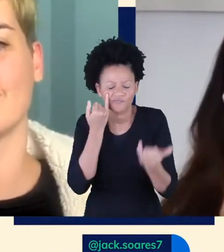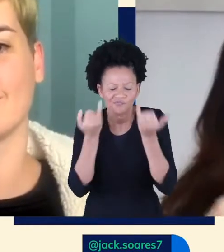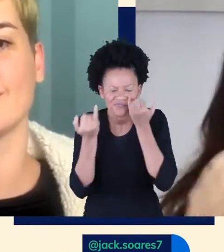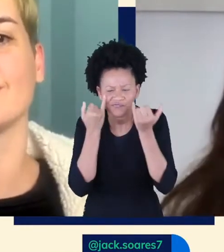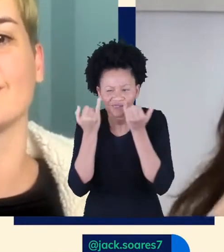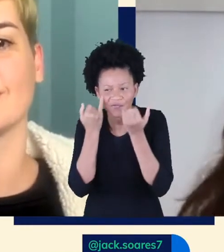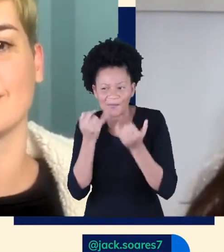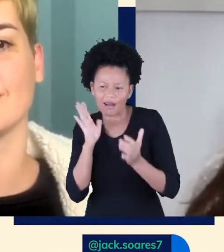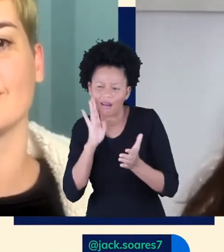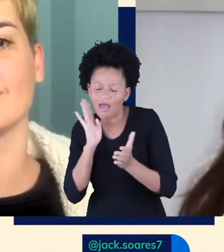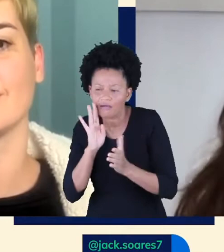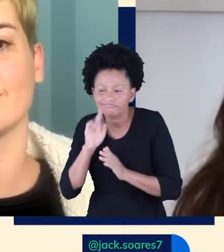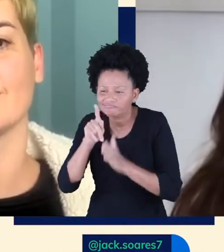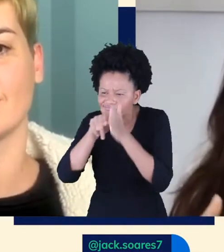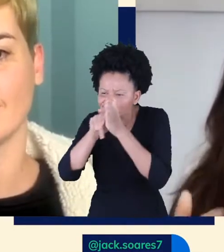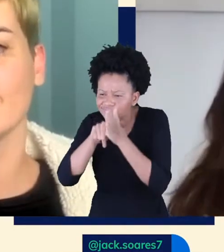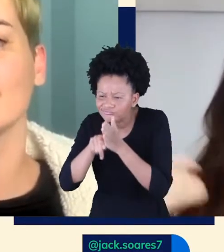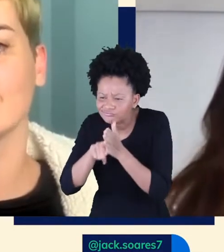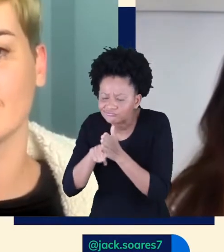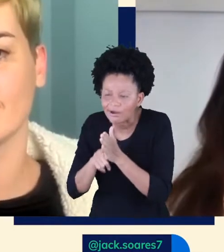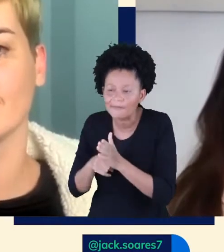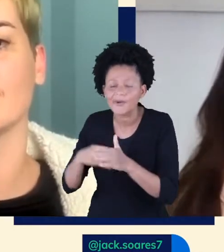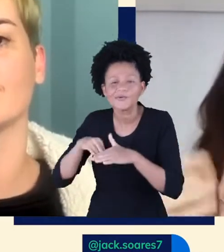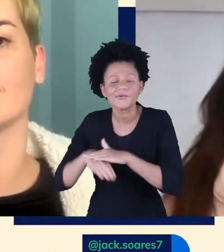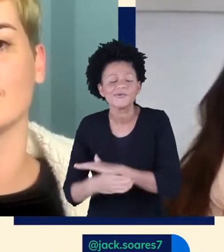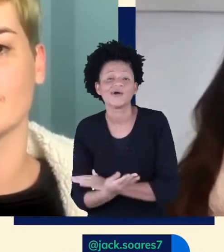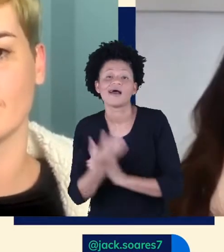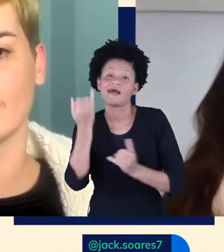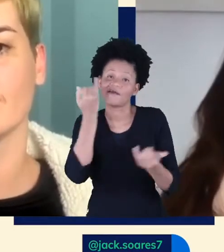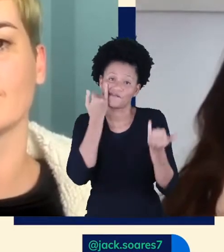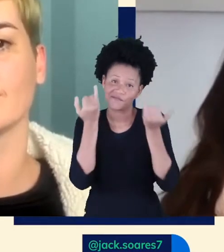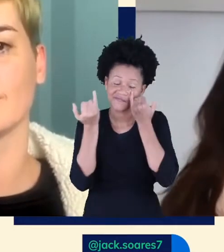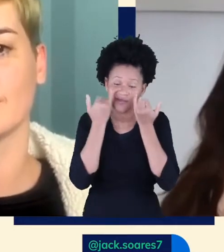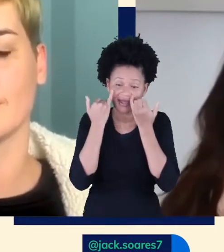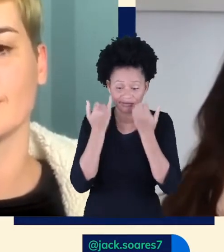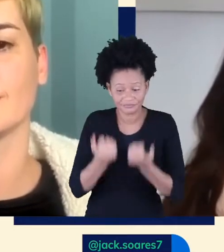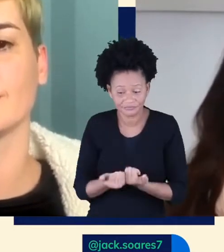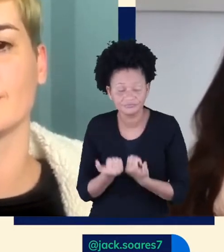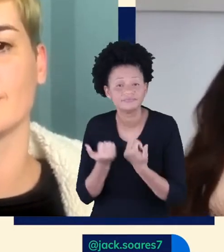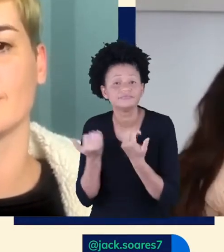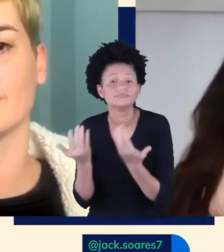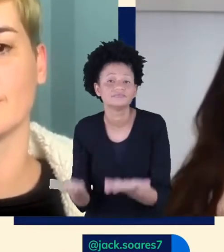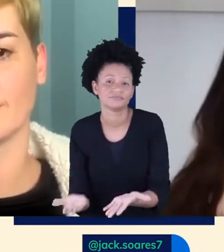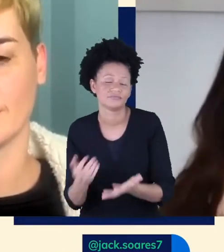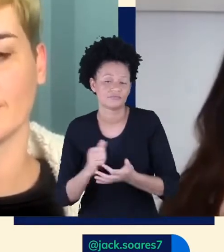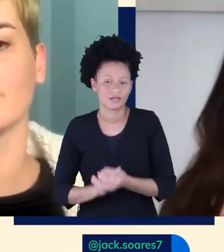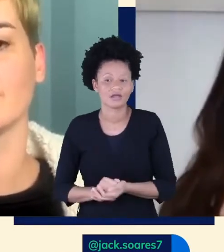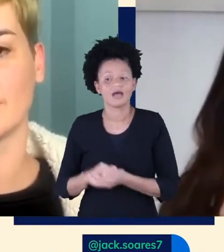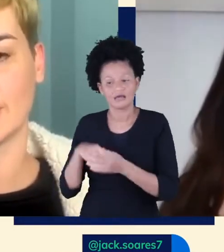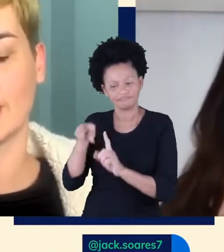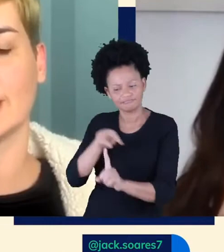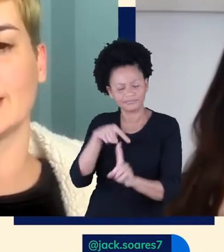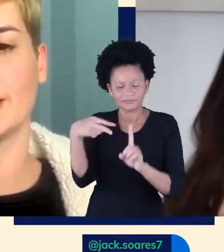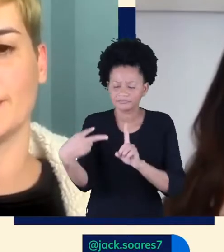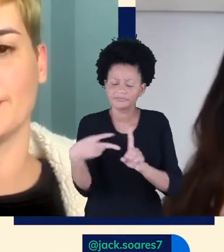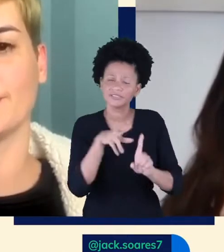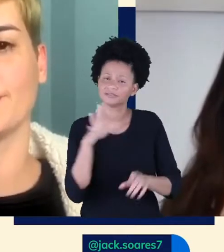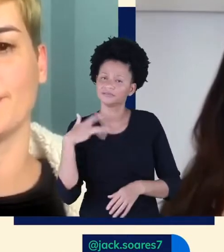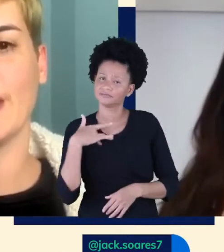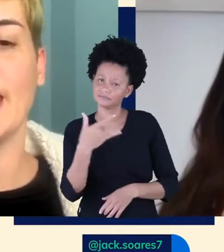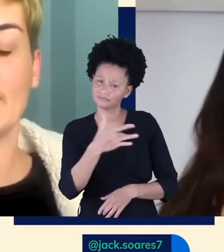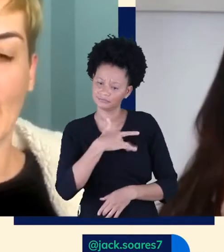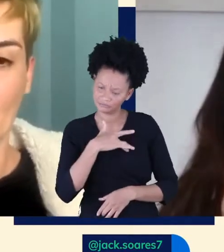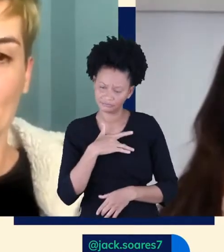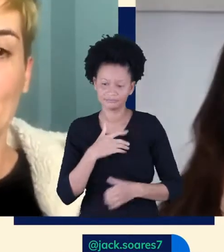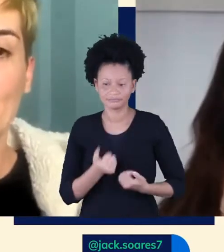ir me acostumando, né? Porque é a informação que vai trazer essa perspectiva saudável na educação da criança,